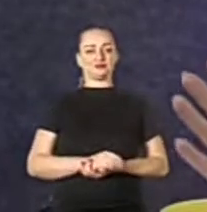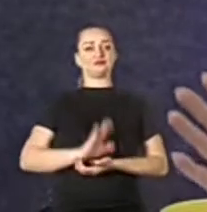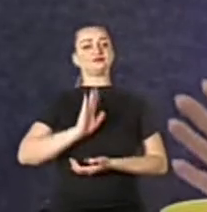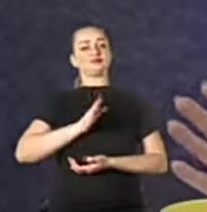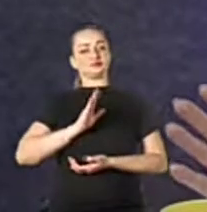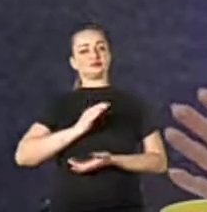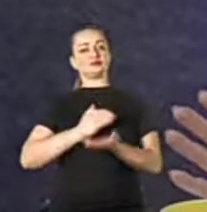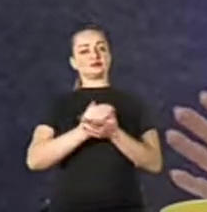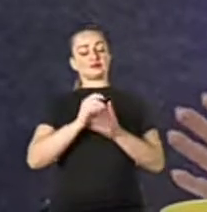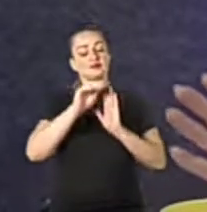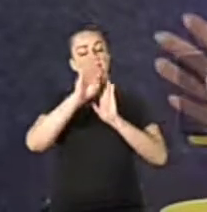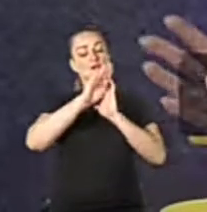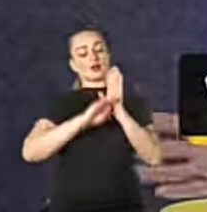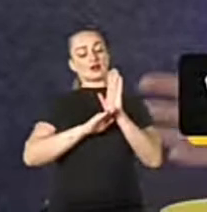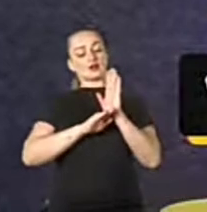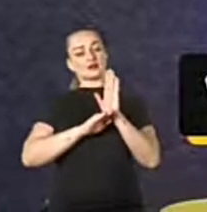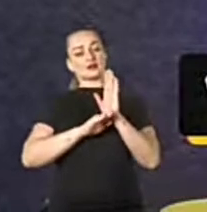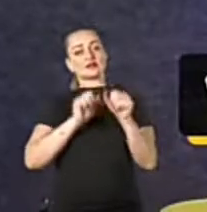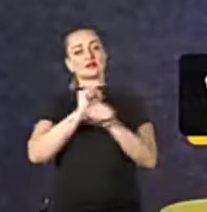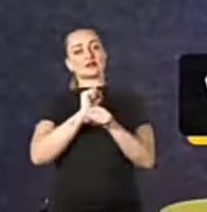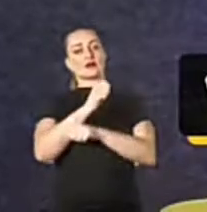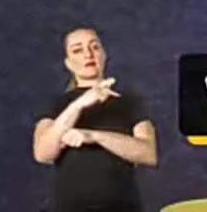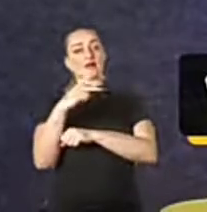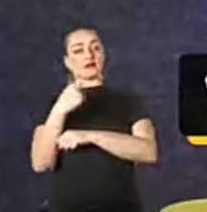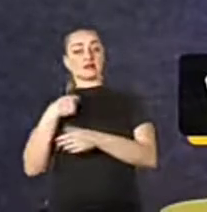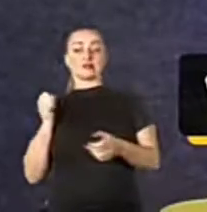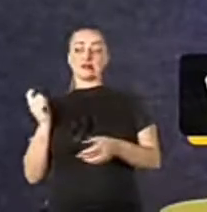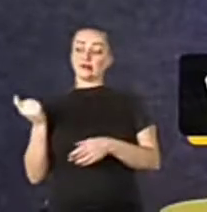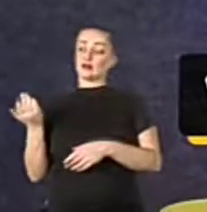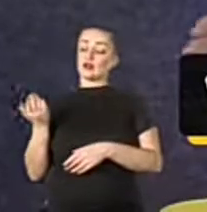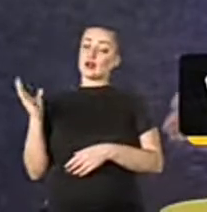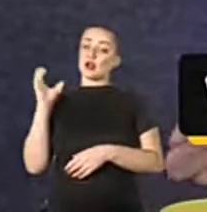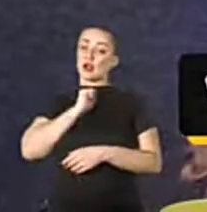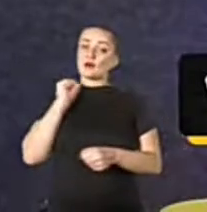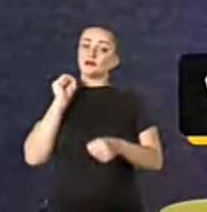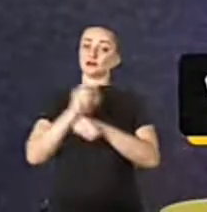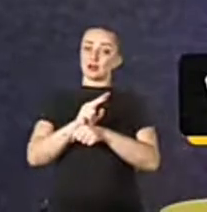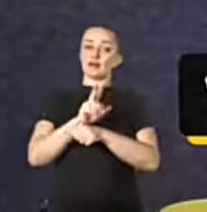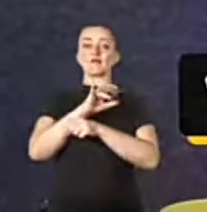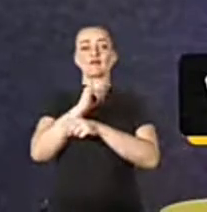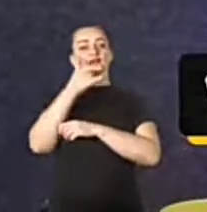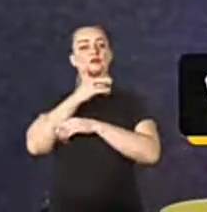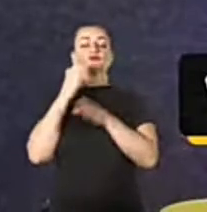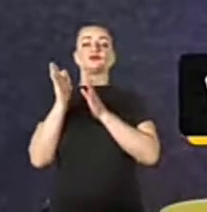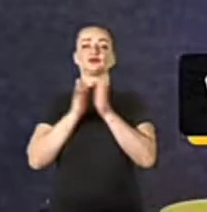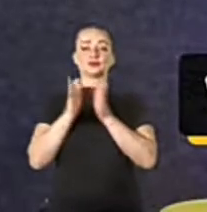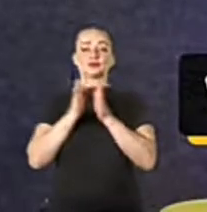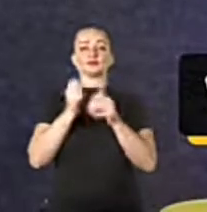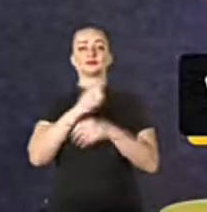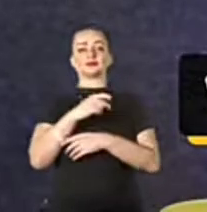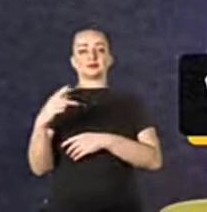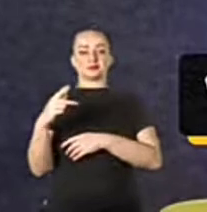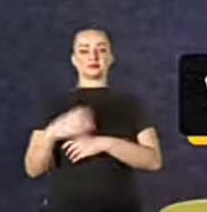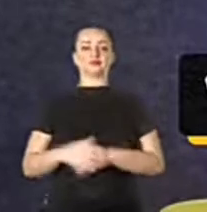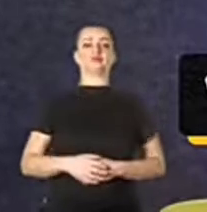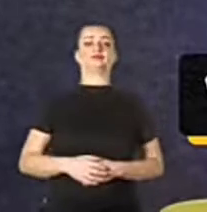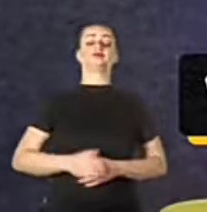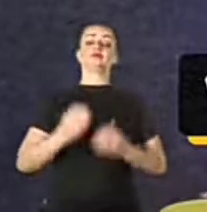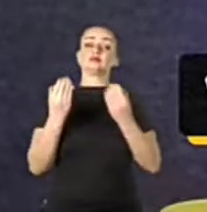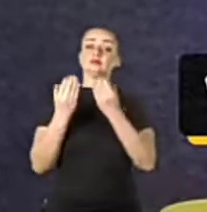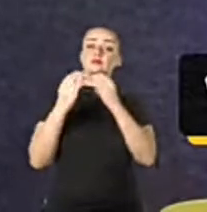uma lista de espera para o ERP quanto antes você entrar na lista de espera antes você vai conseguir ter acesso ao nosso aplicativo já